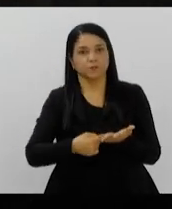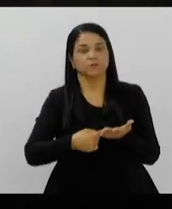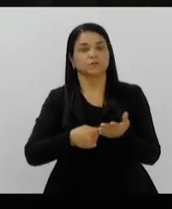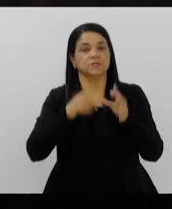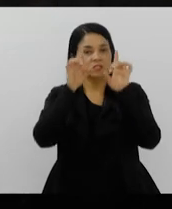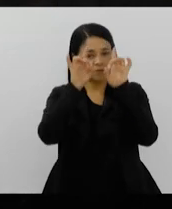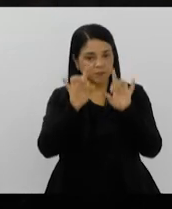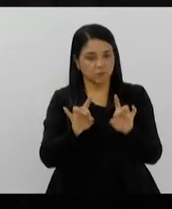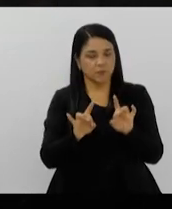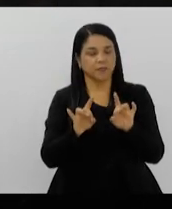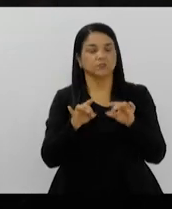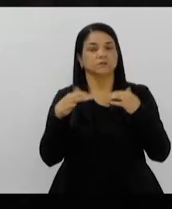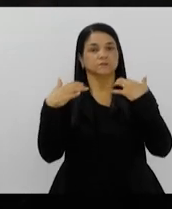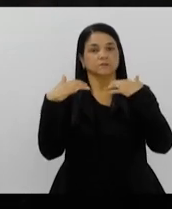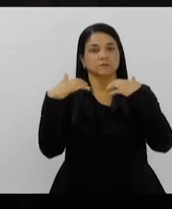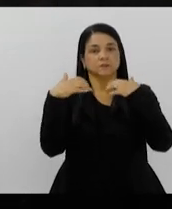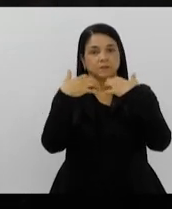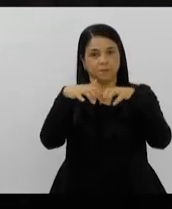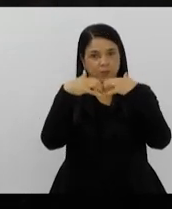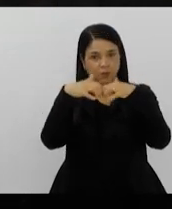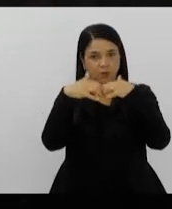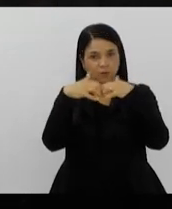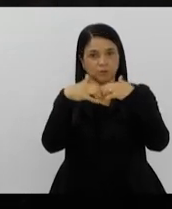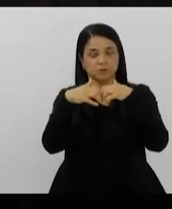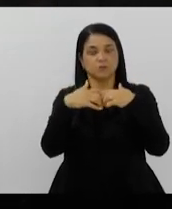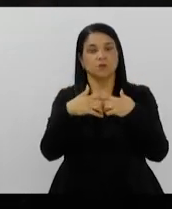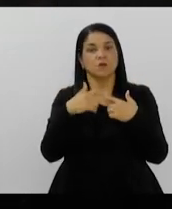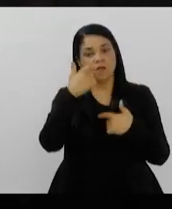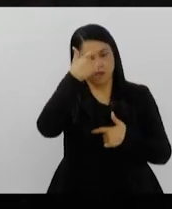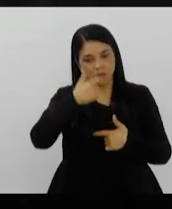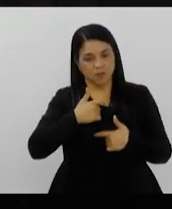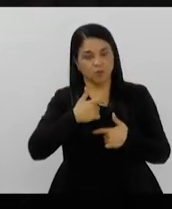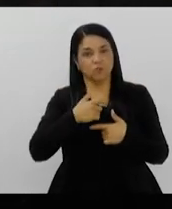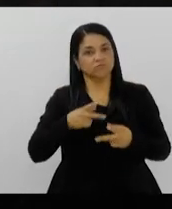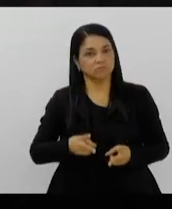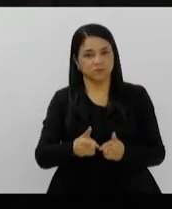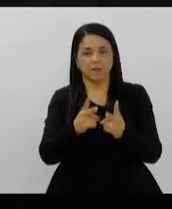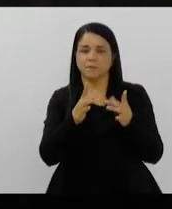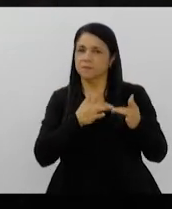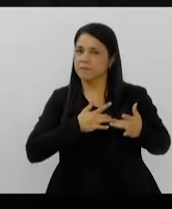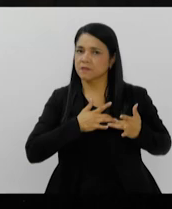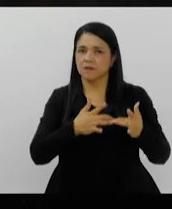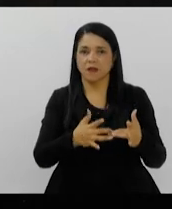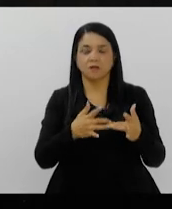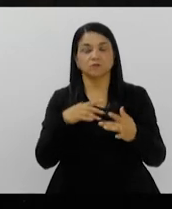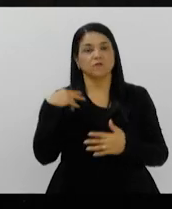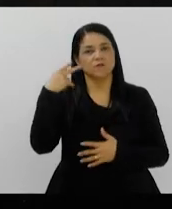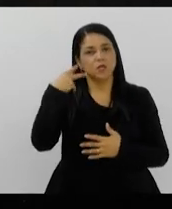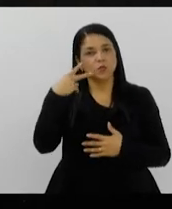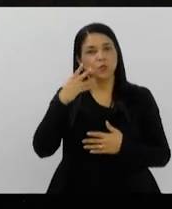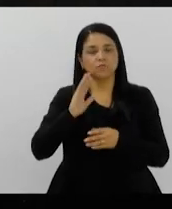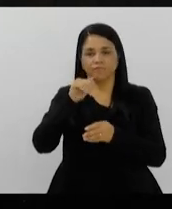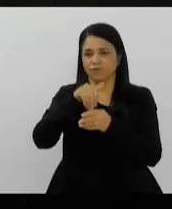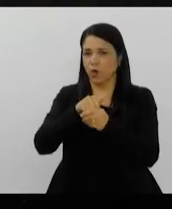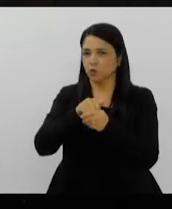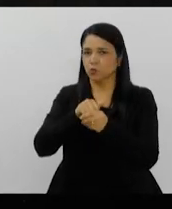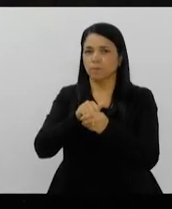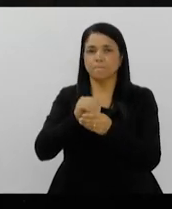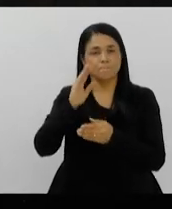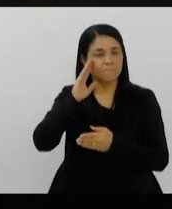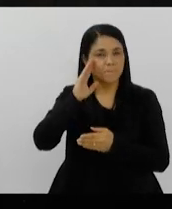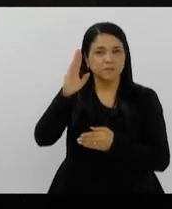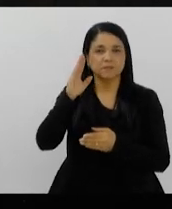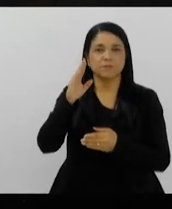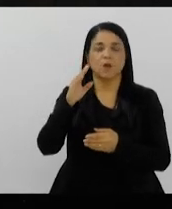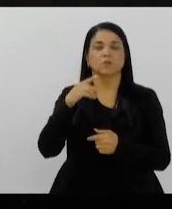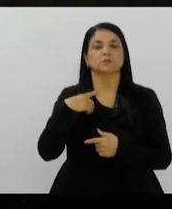especial, na nossa querida cidade de Petrópolis, ao qual eu serei eternamente grato por ter sido o vereador mais votado, o deputado estadual mais